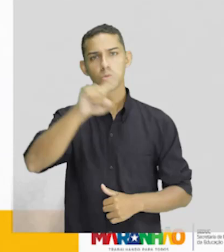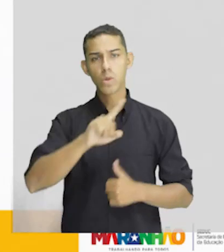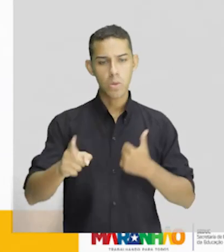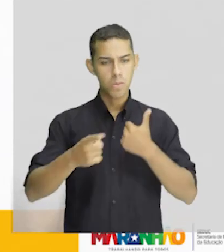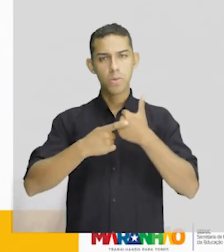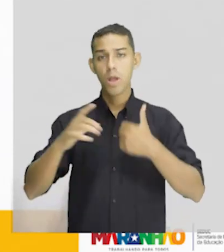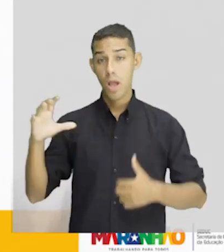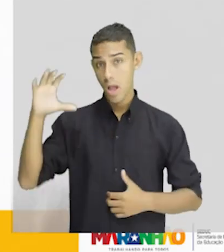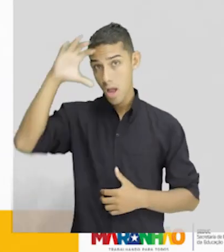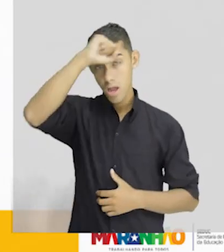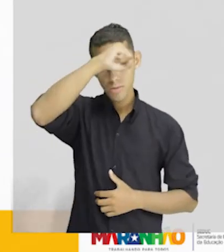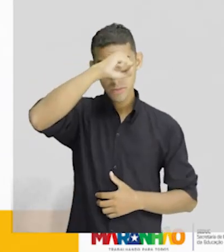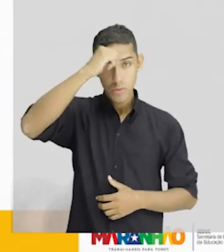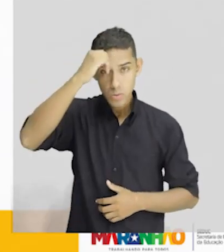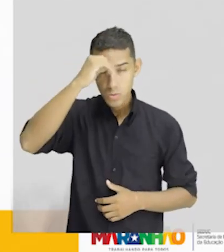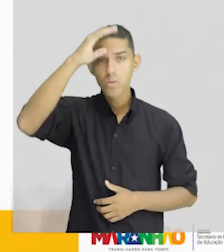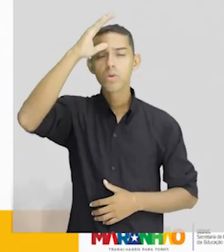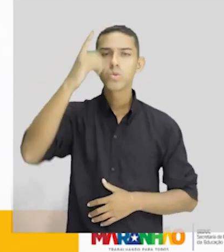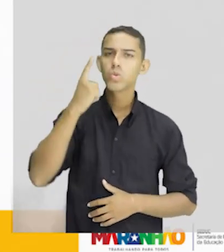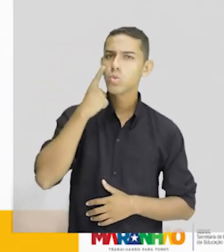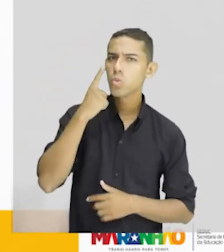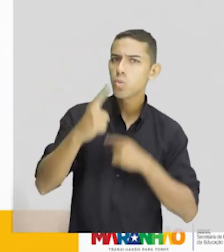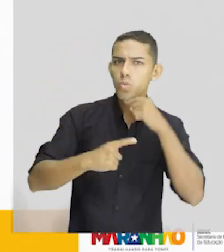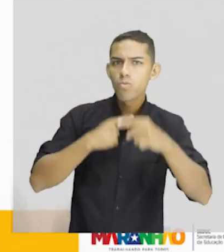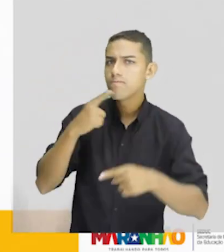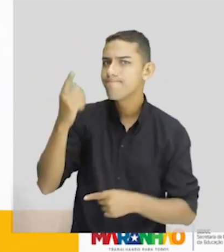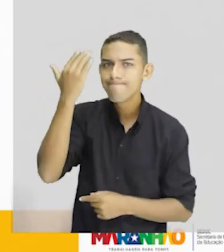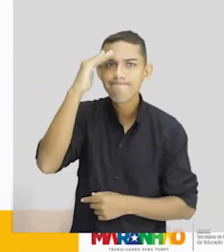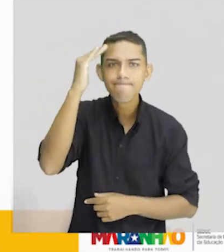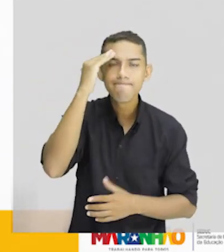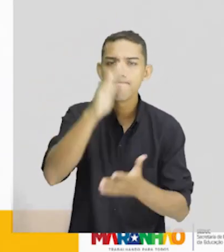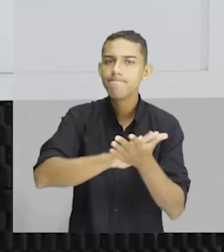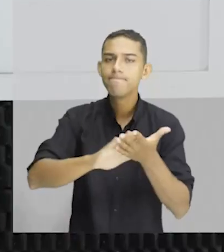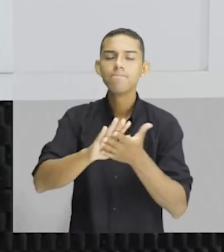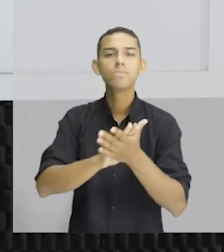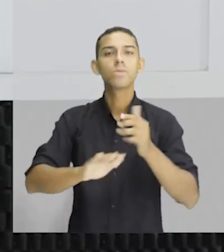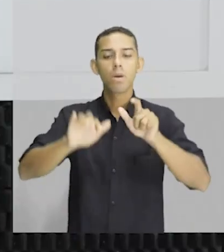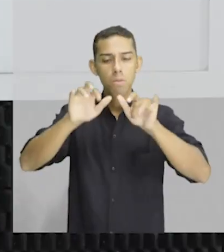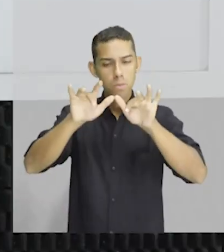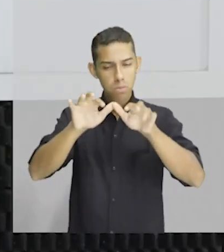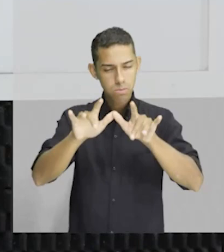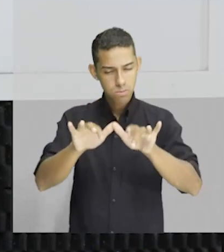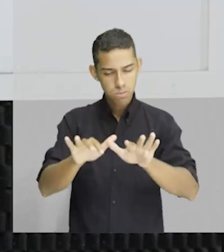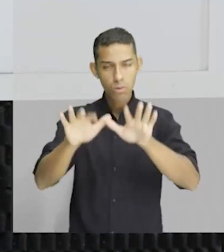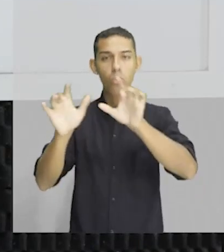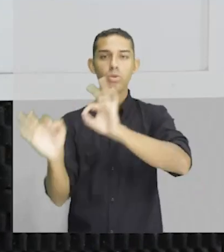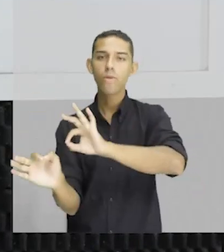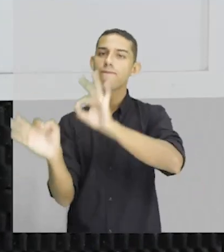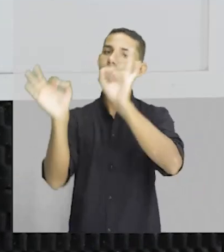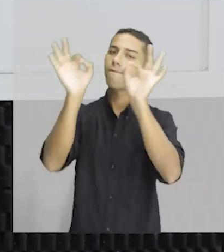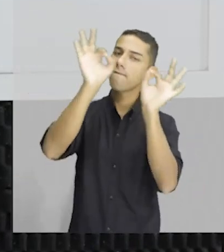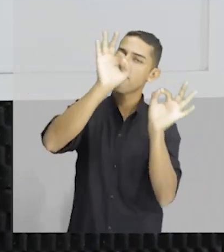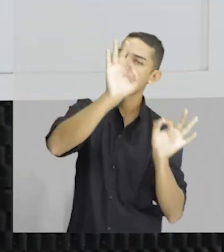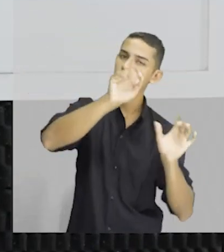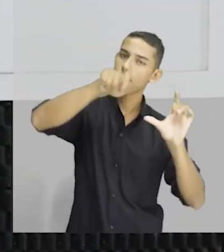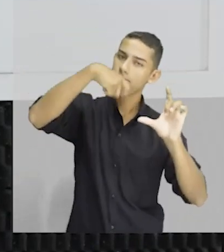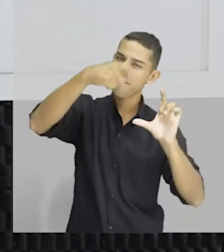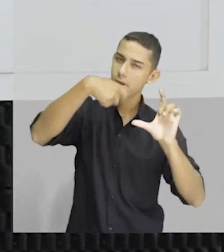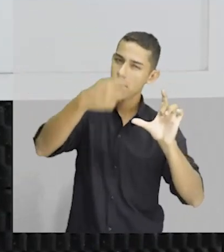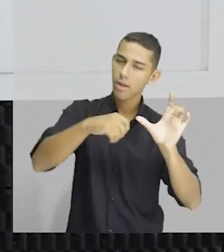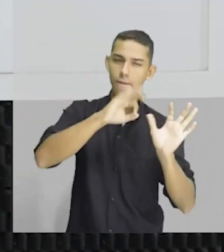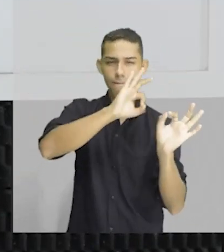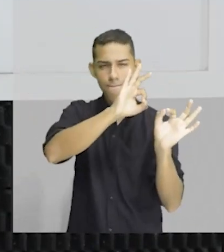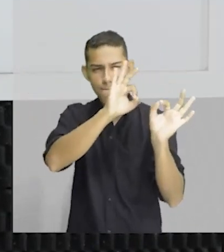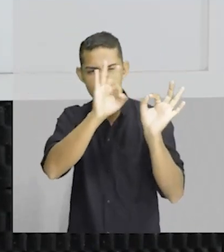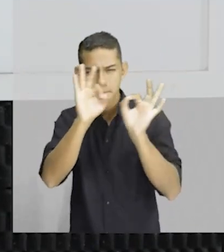tenham entendido. Qualquer dúvida que vocês tiverem, é só dar uma voltada no vídeo e